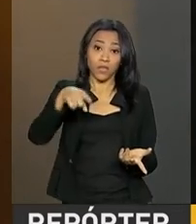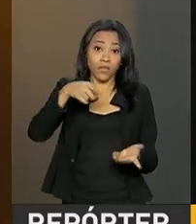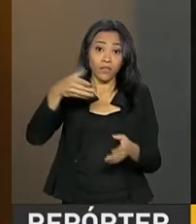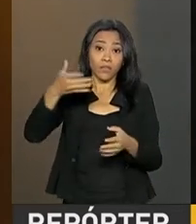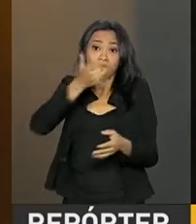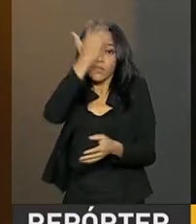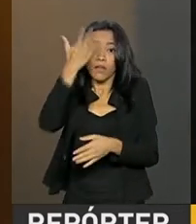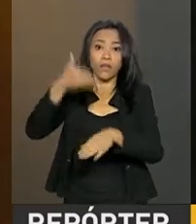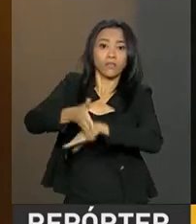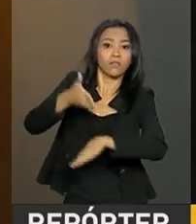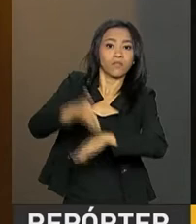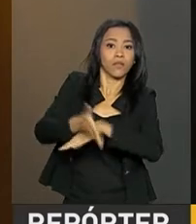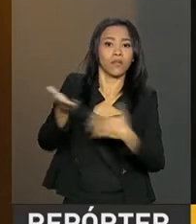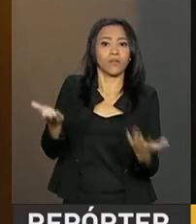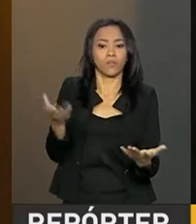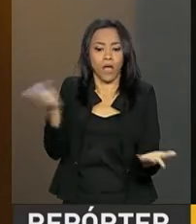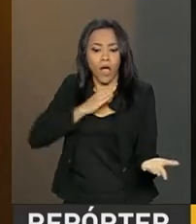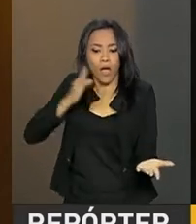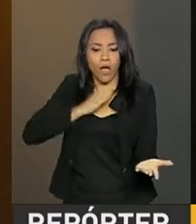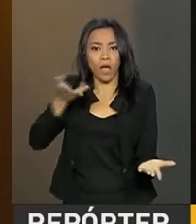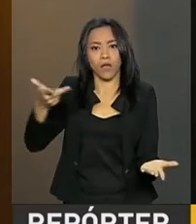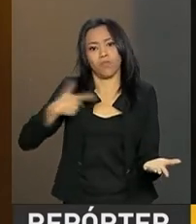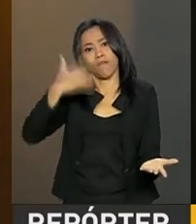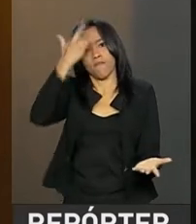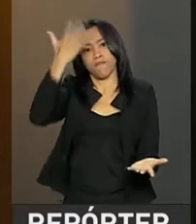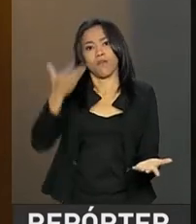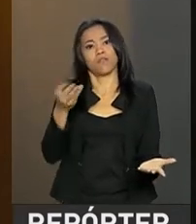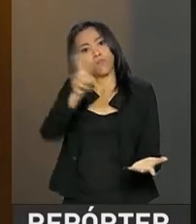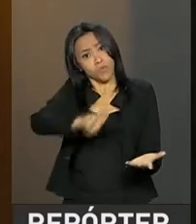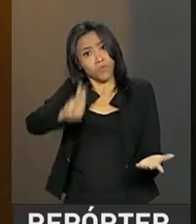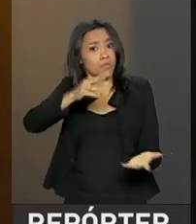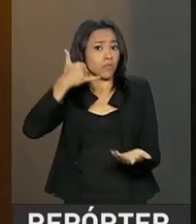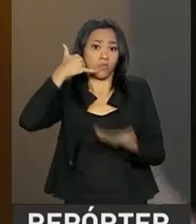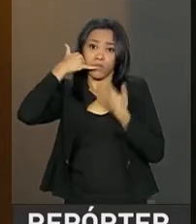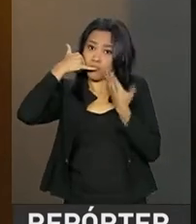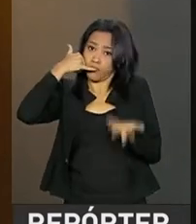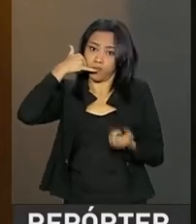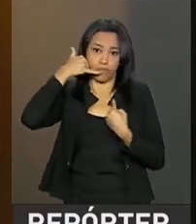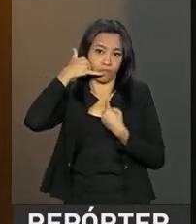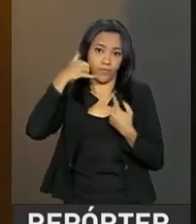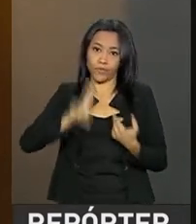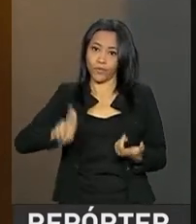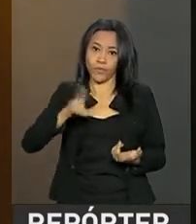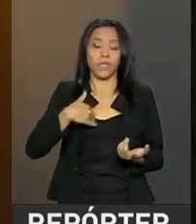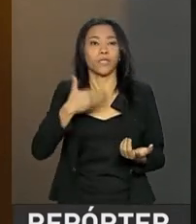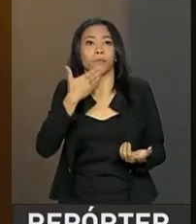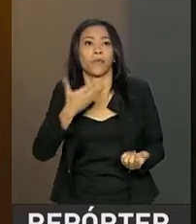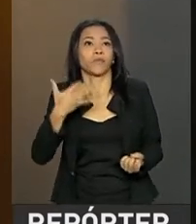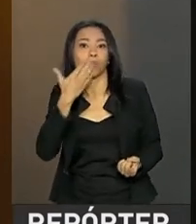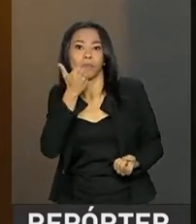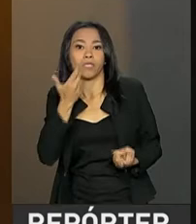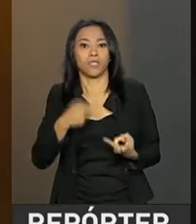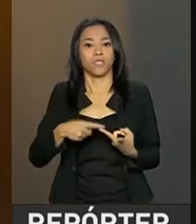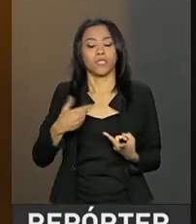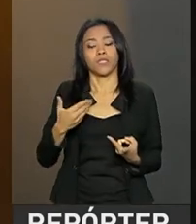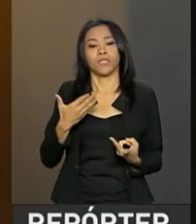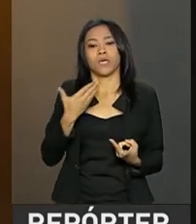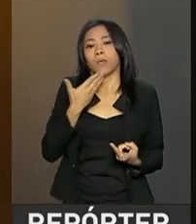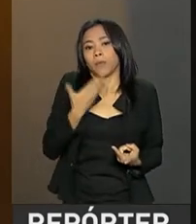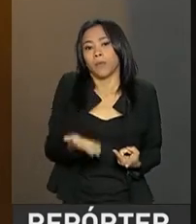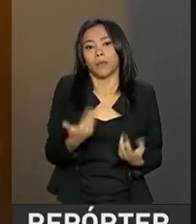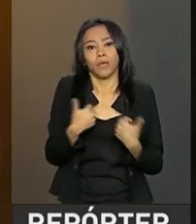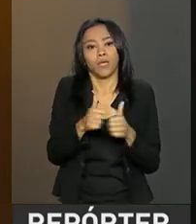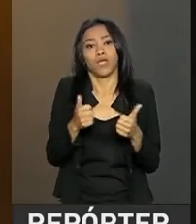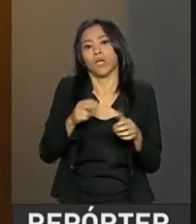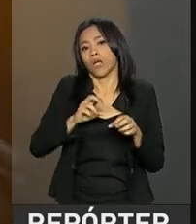seja feito de forma ágil e fácil pelo seu smartphone. Afinal de contas, hoje a gente pede comida, pede transporte, tudo por aplicativo móvel.